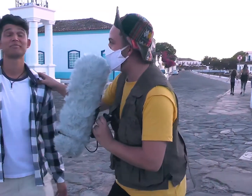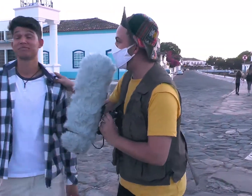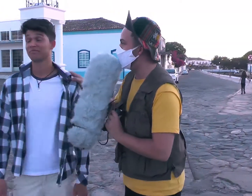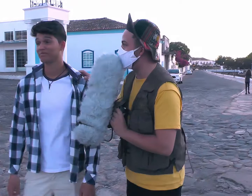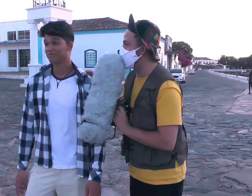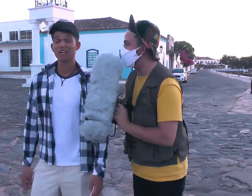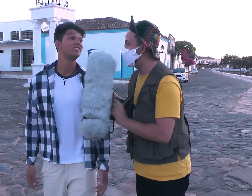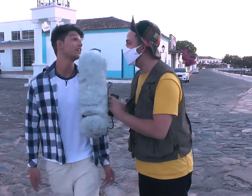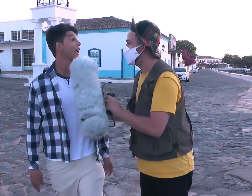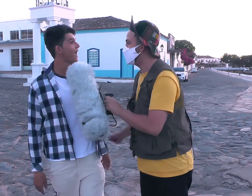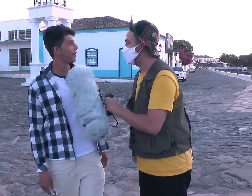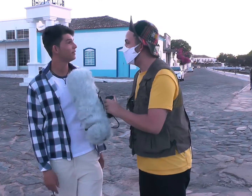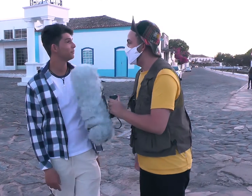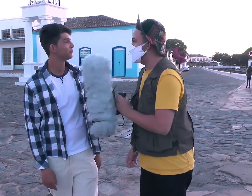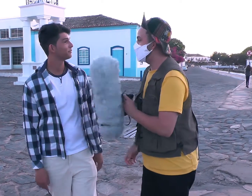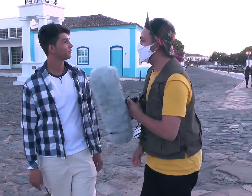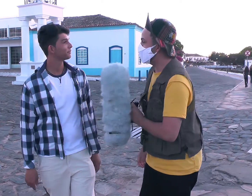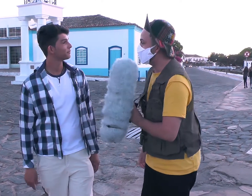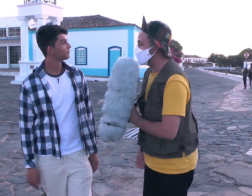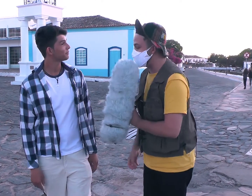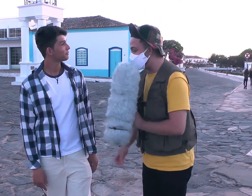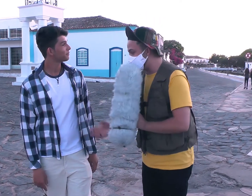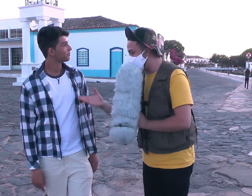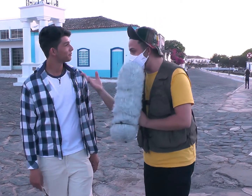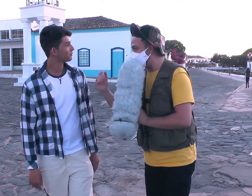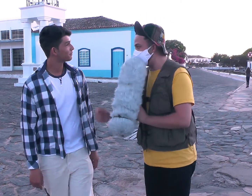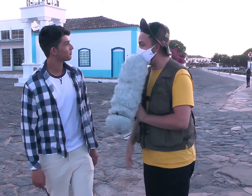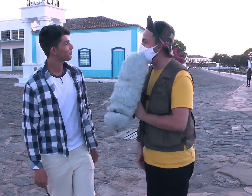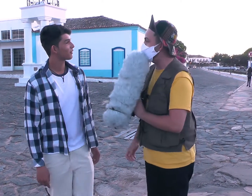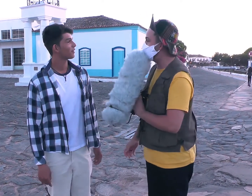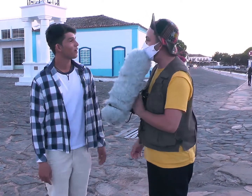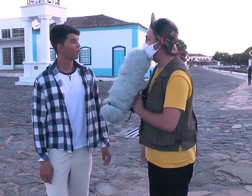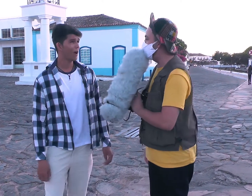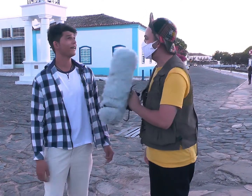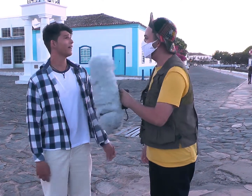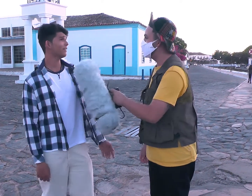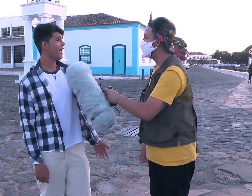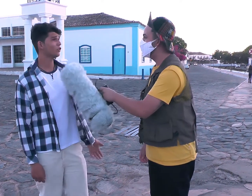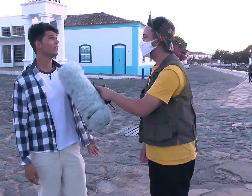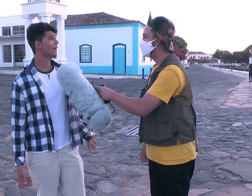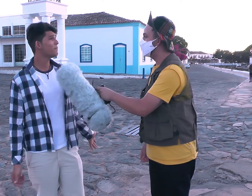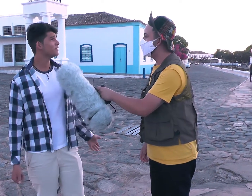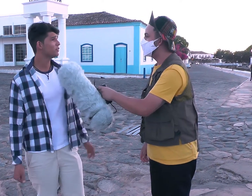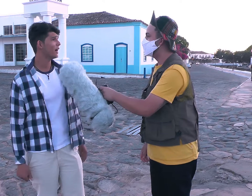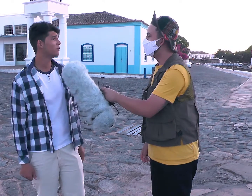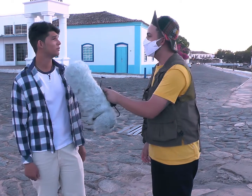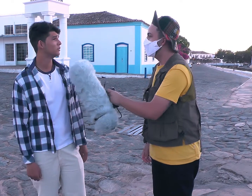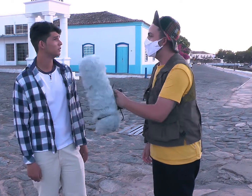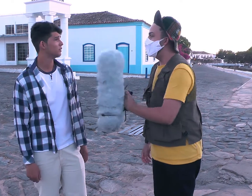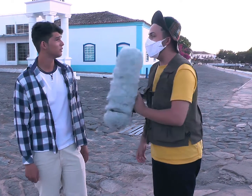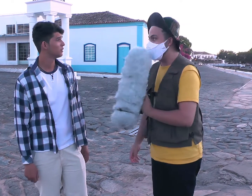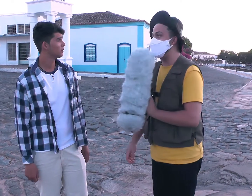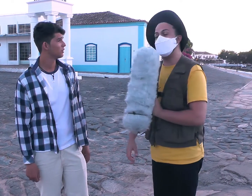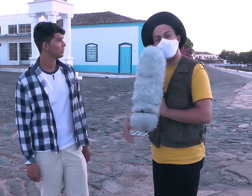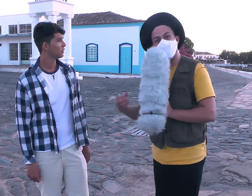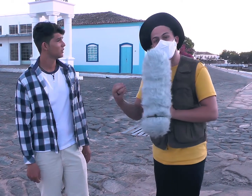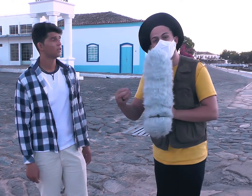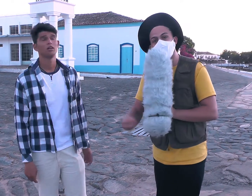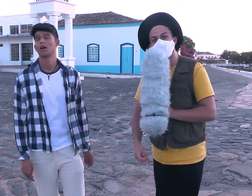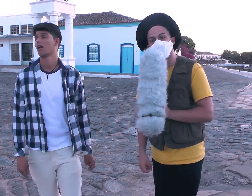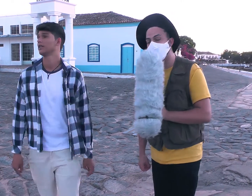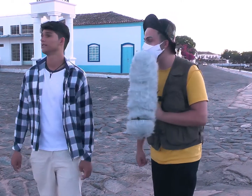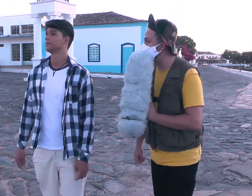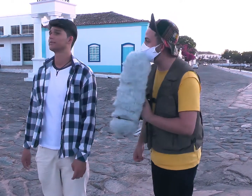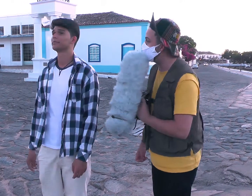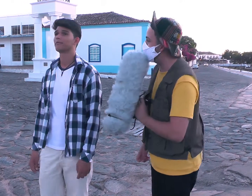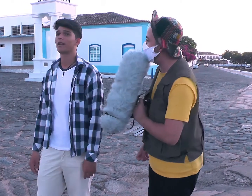por favor. Qual que é o nome do senhor? Siqueira. Senhor Siqueira, você sabe que você está sem máscara, né? Uai, o que, que tem? Tô nem aí para isso, não. Mas é